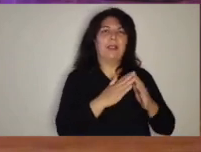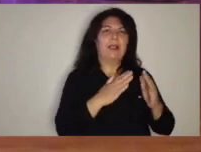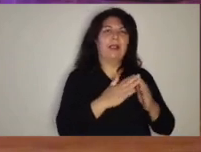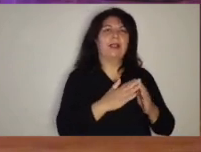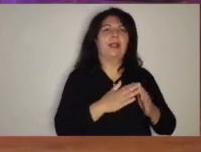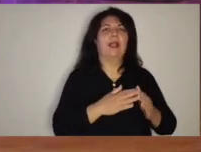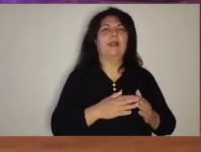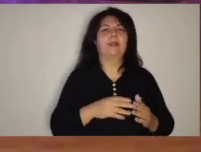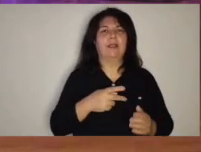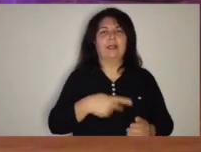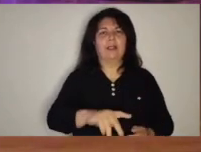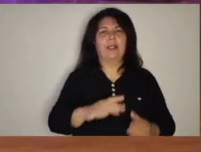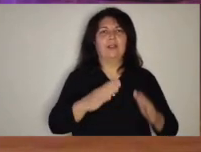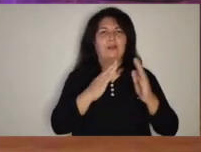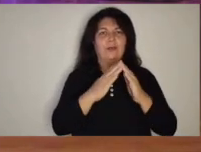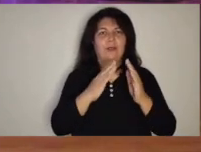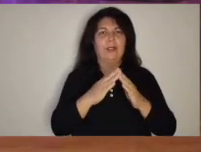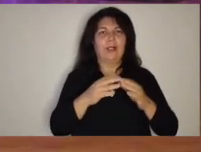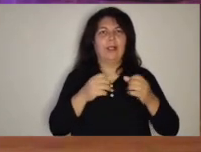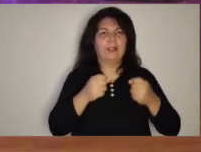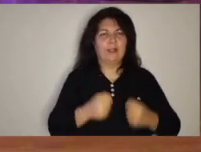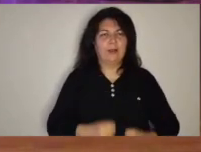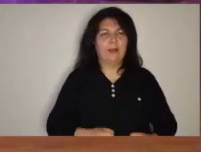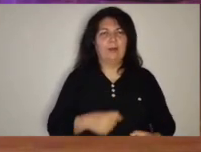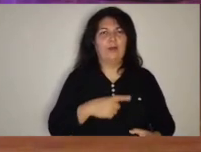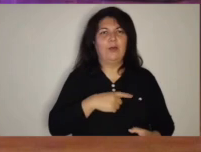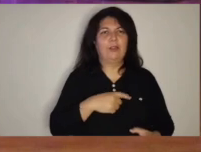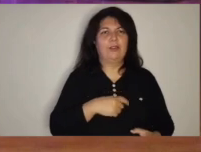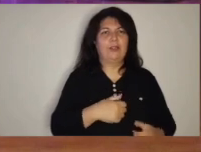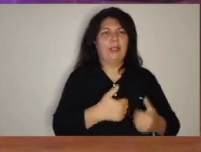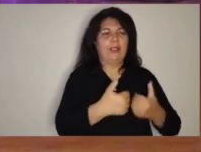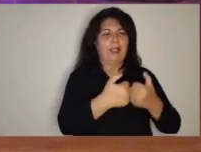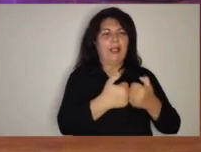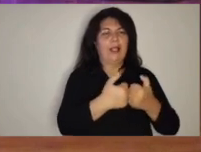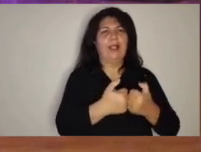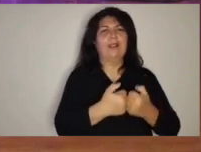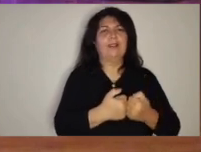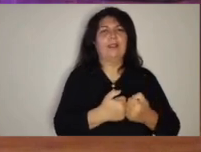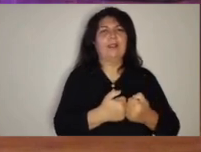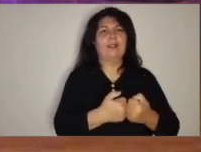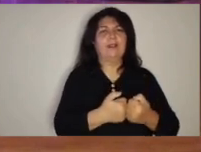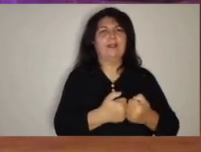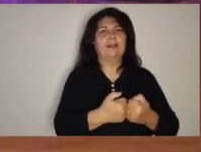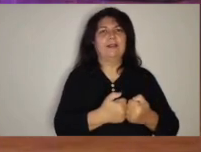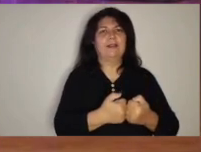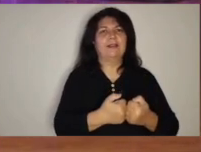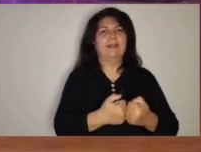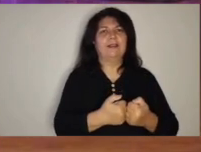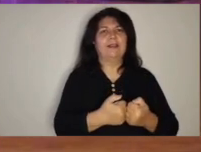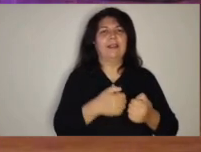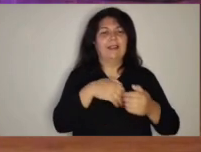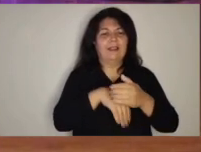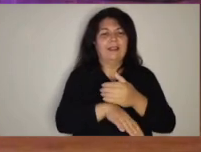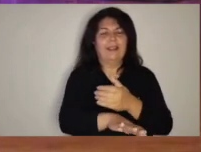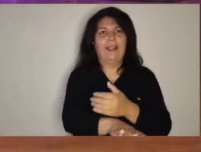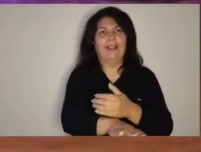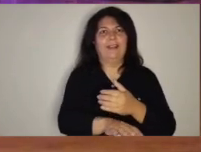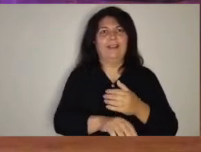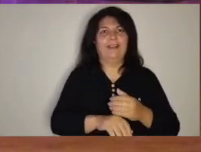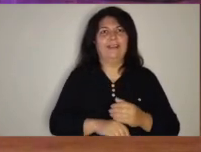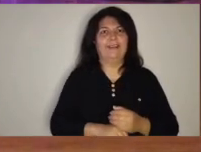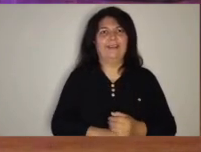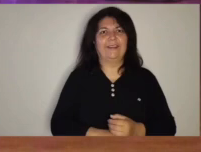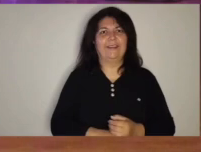A minha casa e a sua casa pode ter hoje a Arca da Aliança morando dentro do nosso